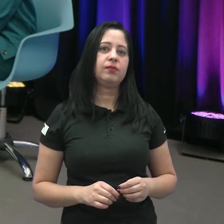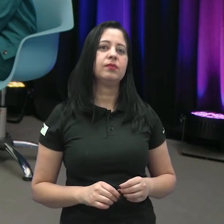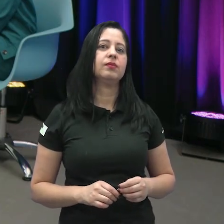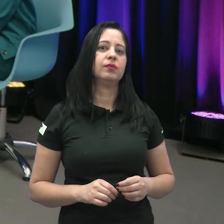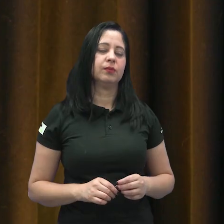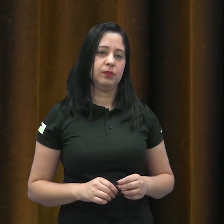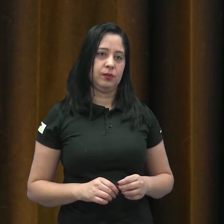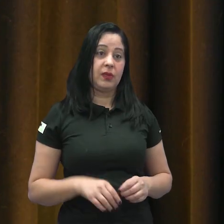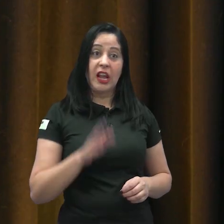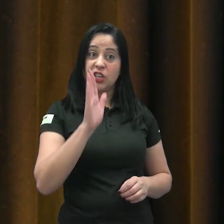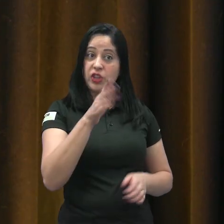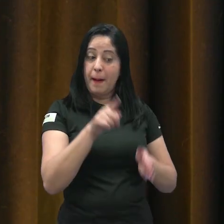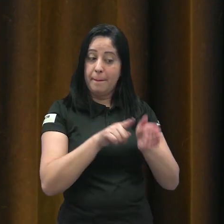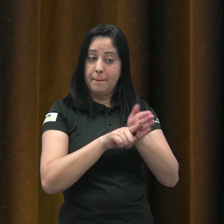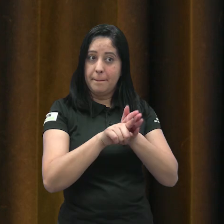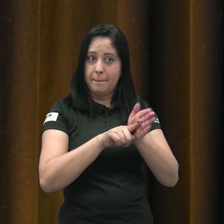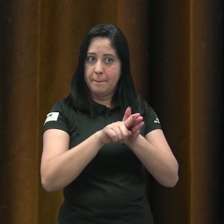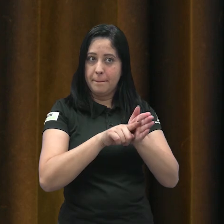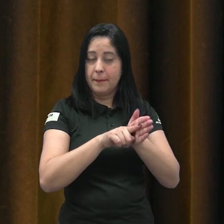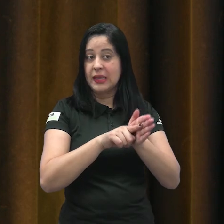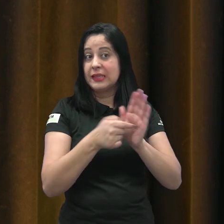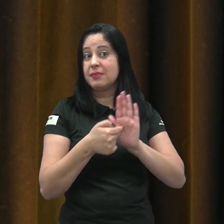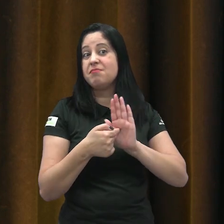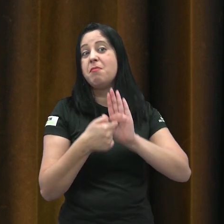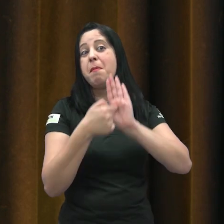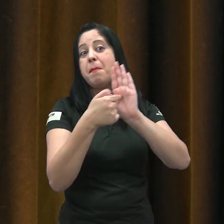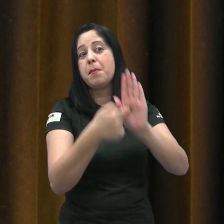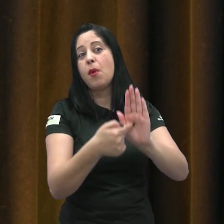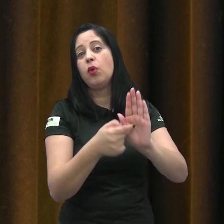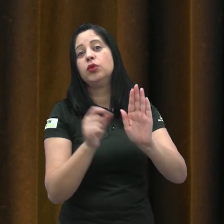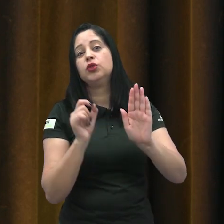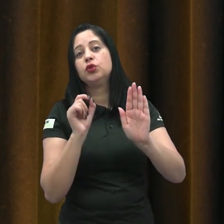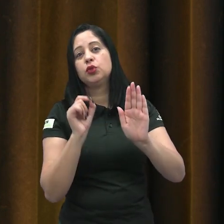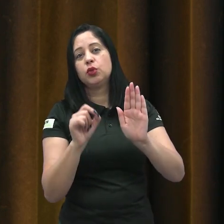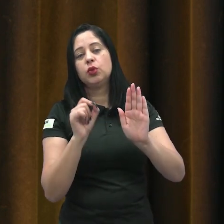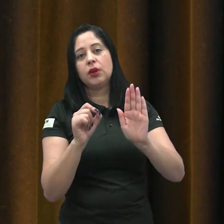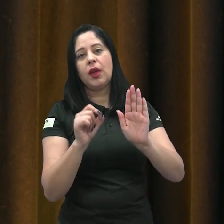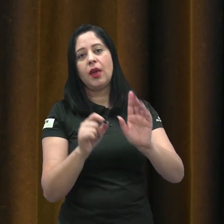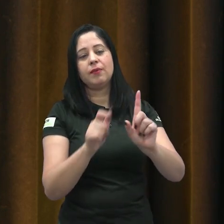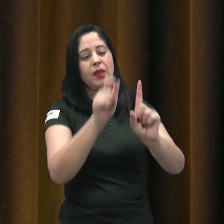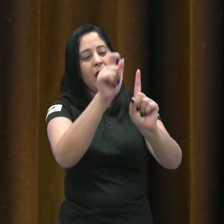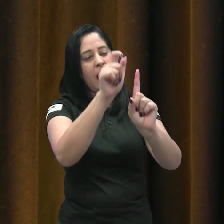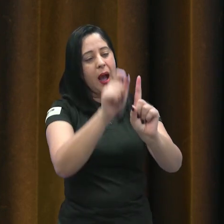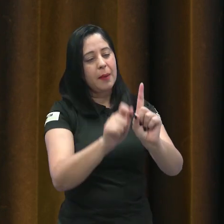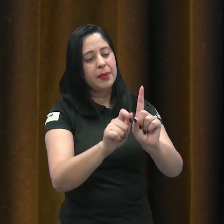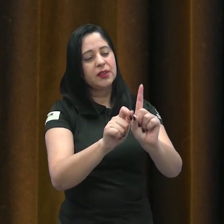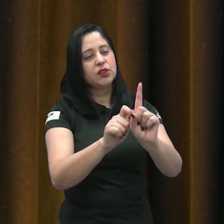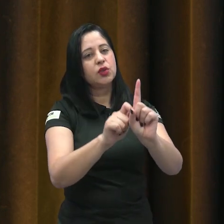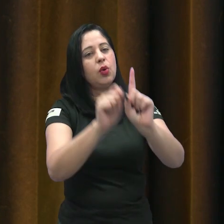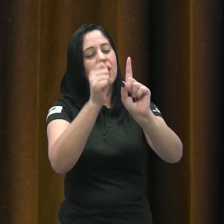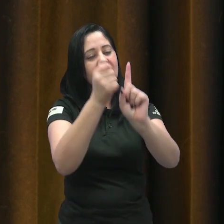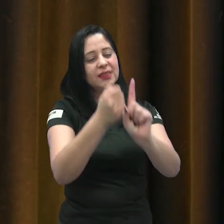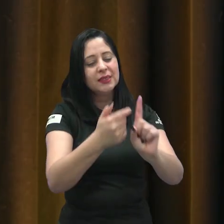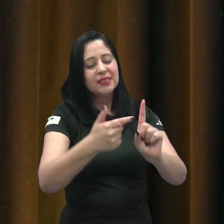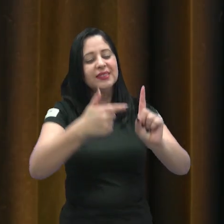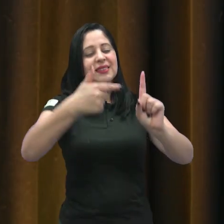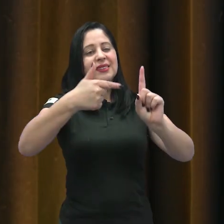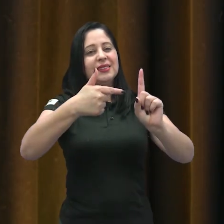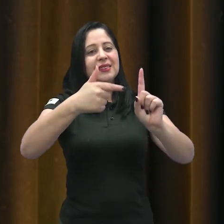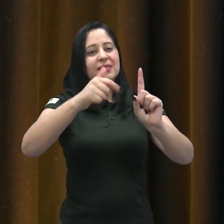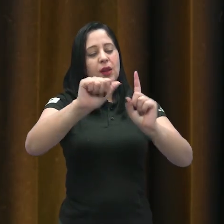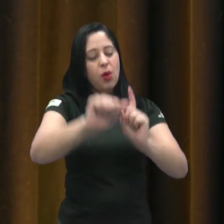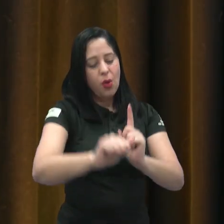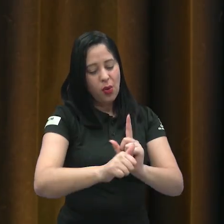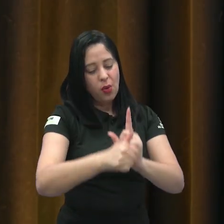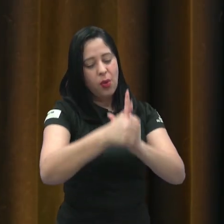já tem muitos estudos hoje em dia falando que o que dá mais bem-estar para as pessoas é o tipo de relacionamento que